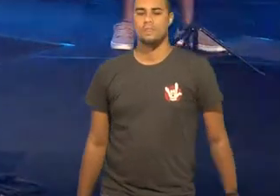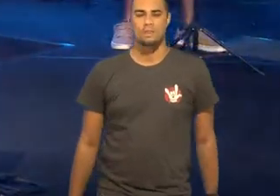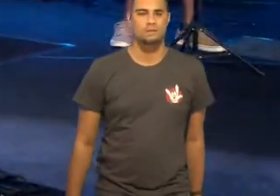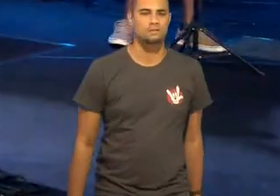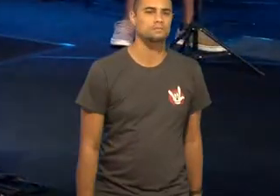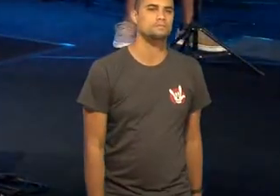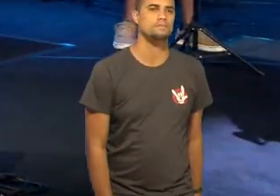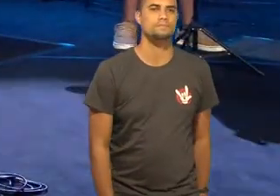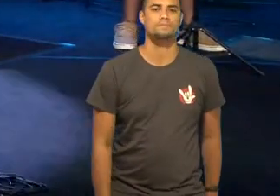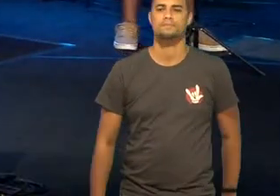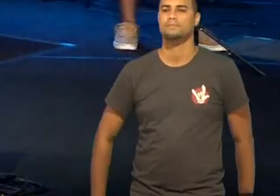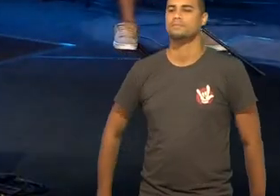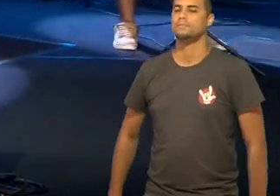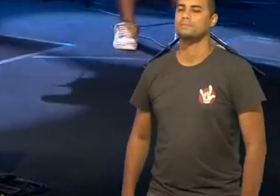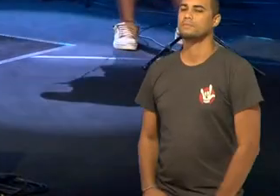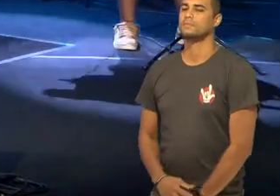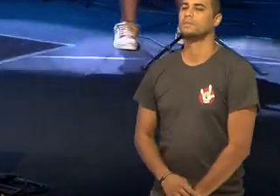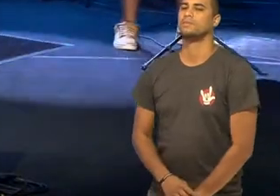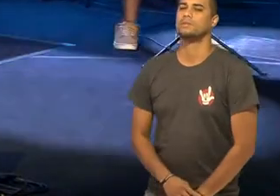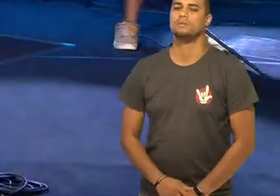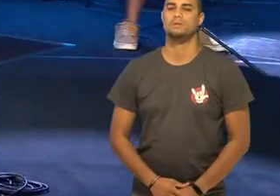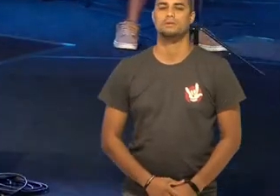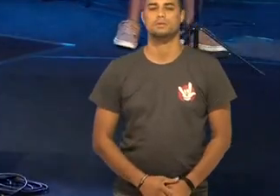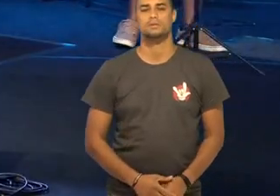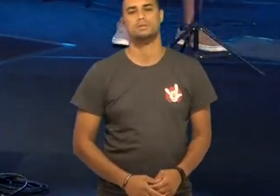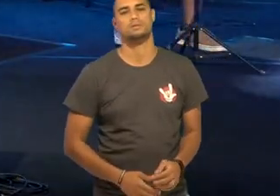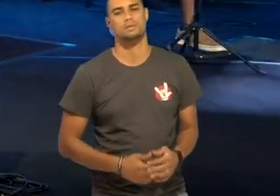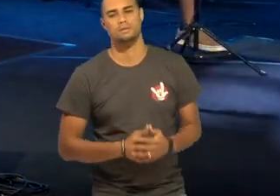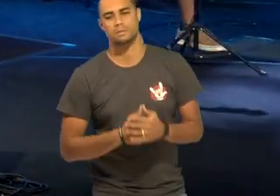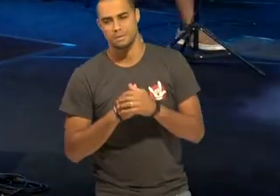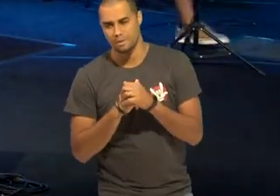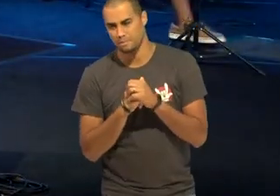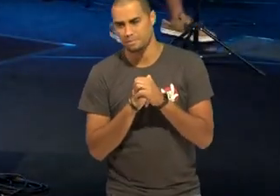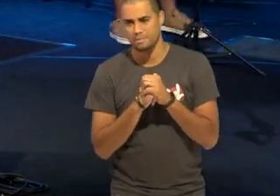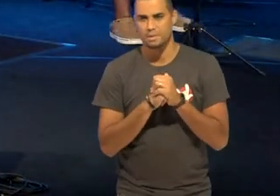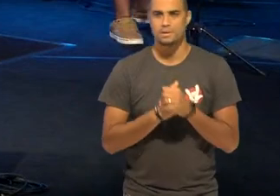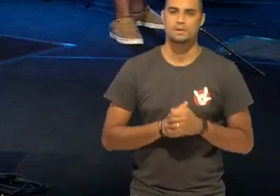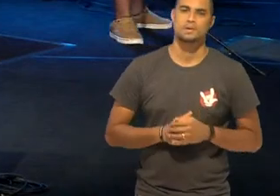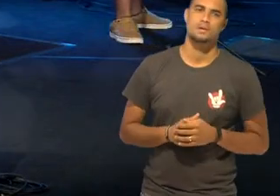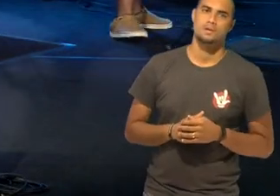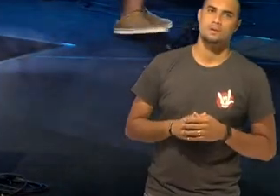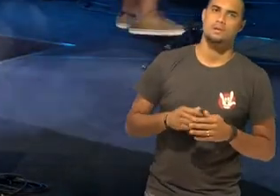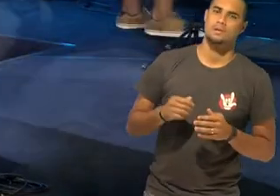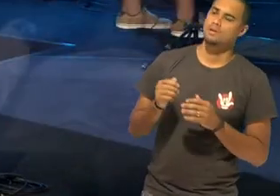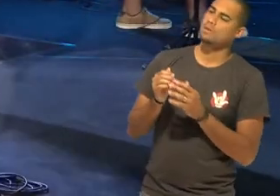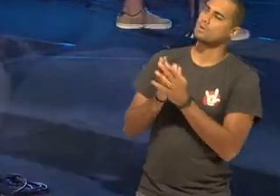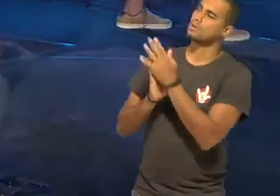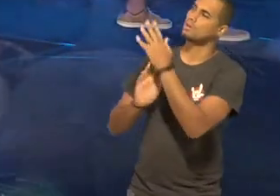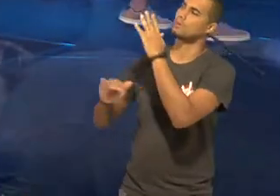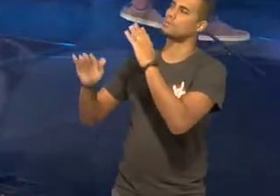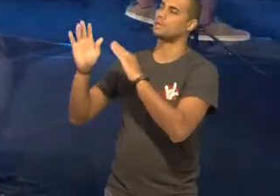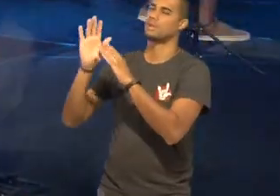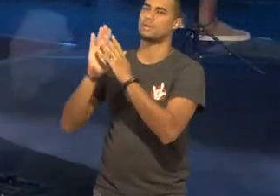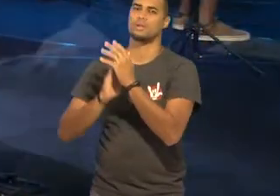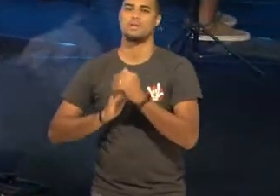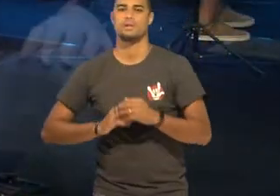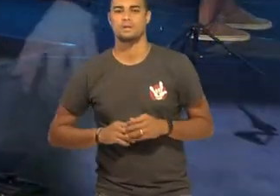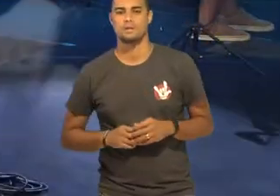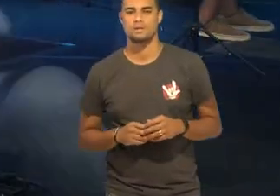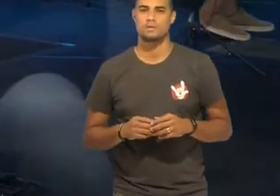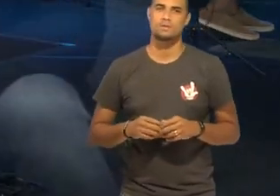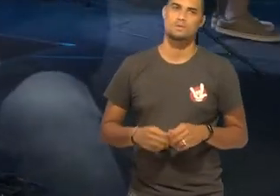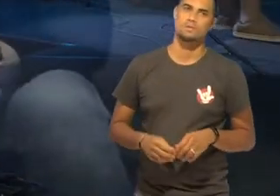Glória a Deus. Oh, coisa